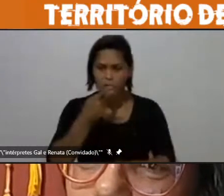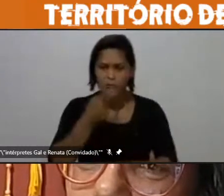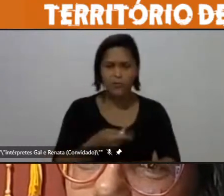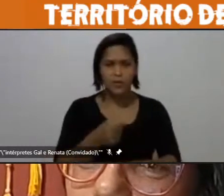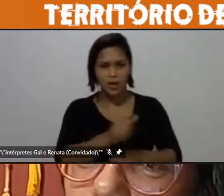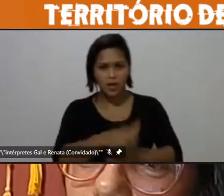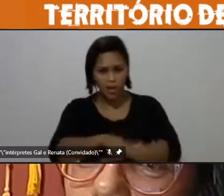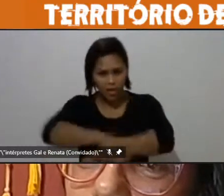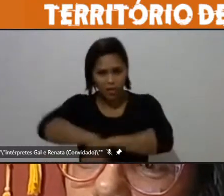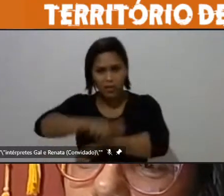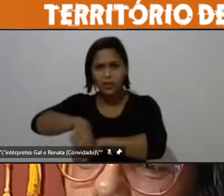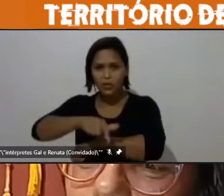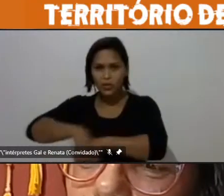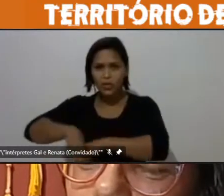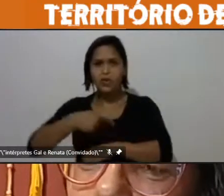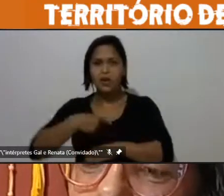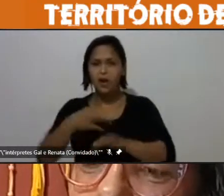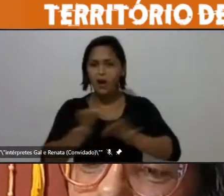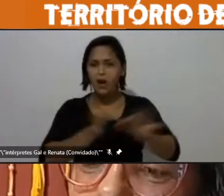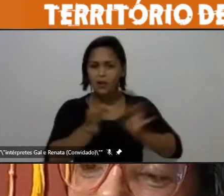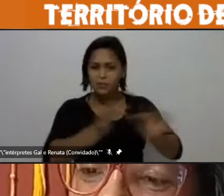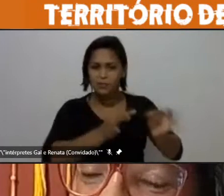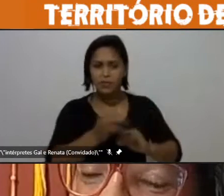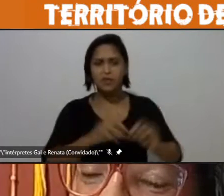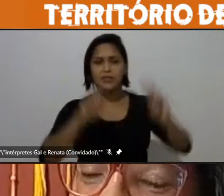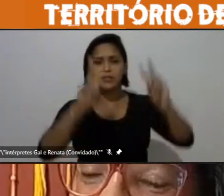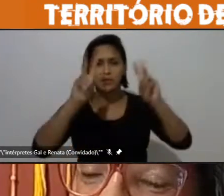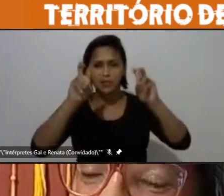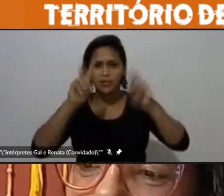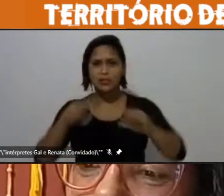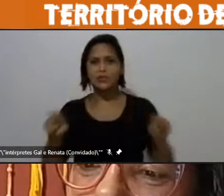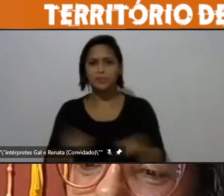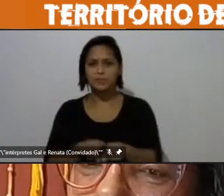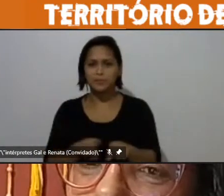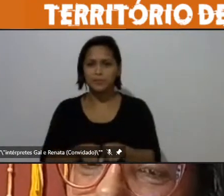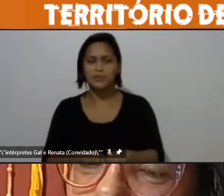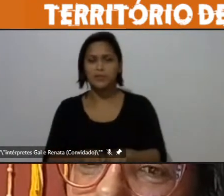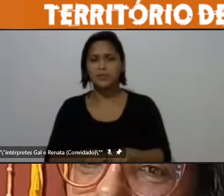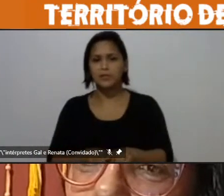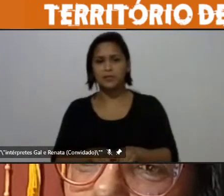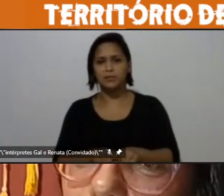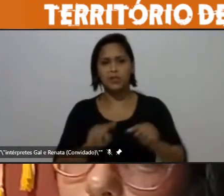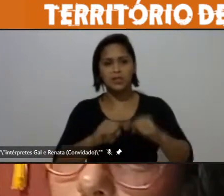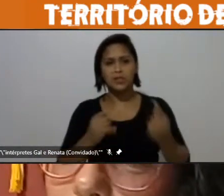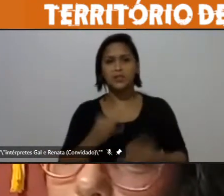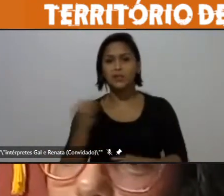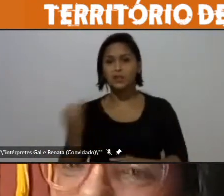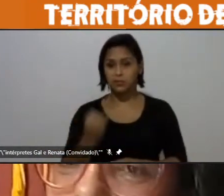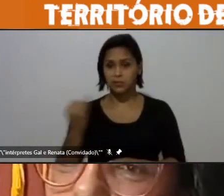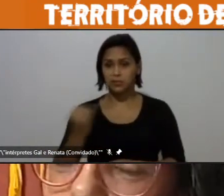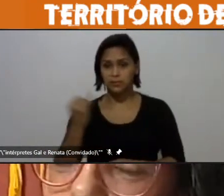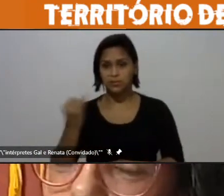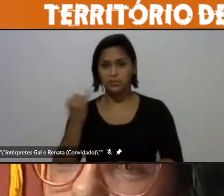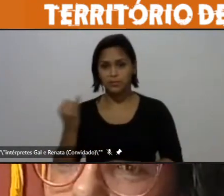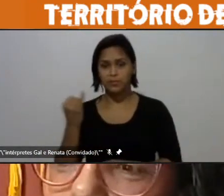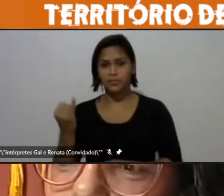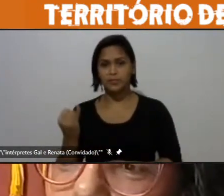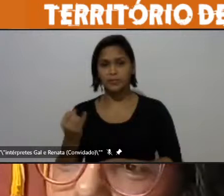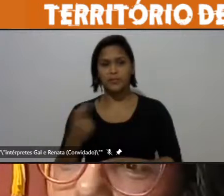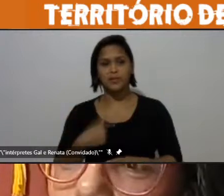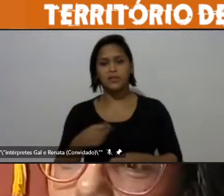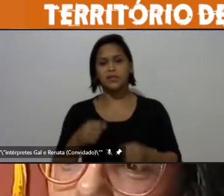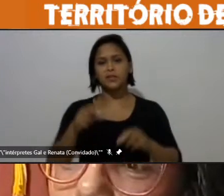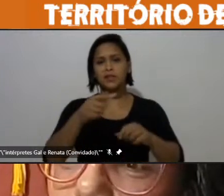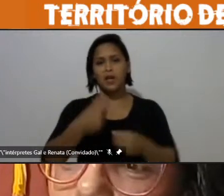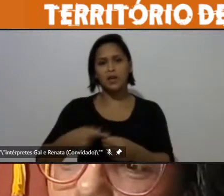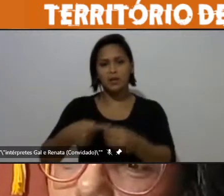e vai tratar de temas que também são de muita importância aqui para a região metropolitana